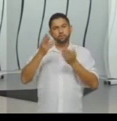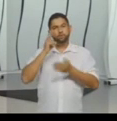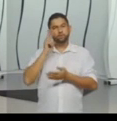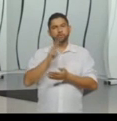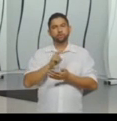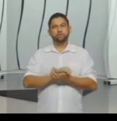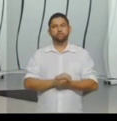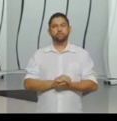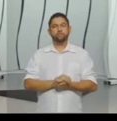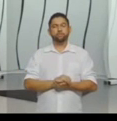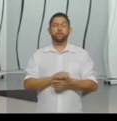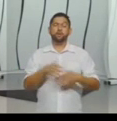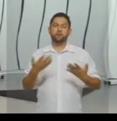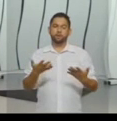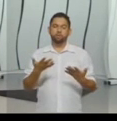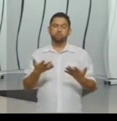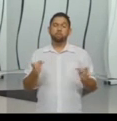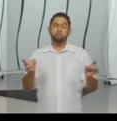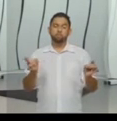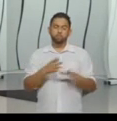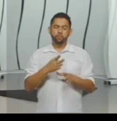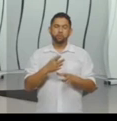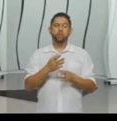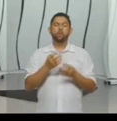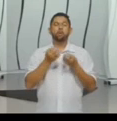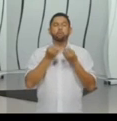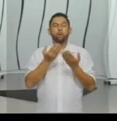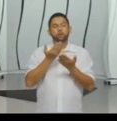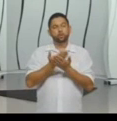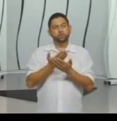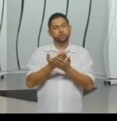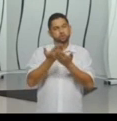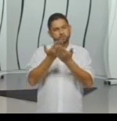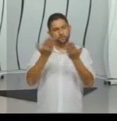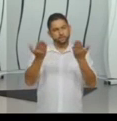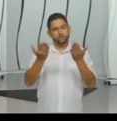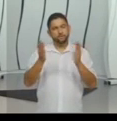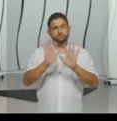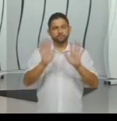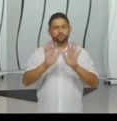No mais, eu desejo a você bons estudos.